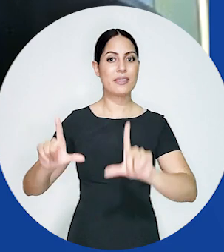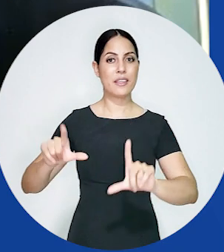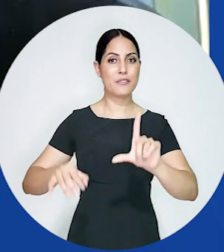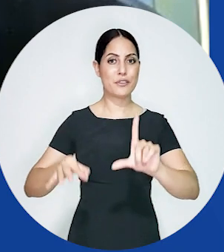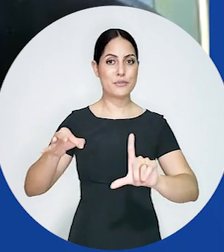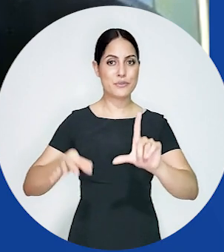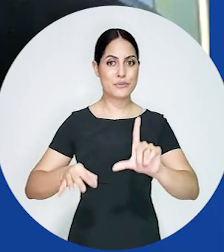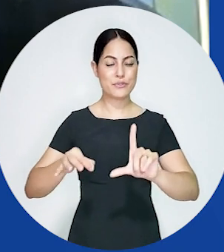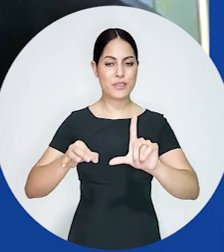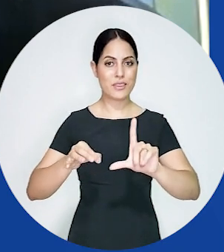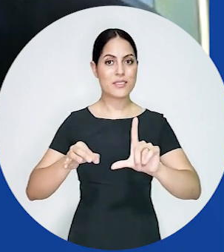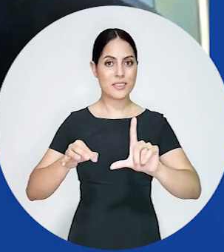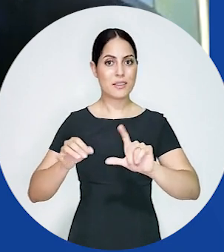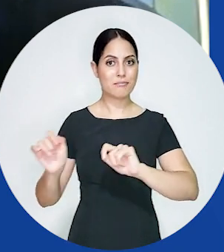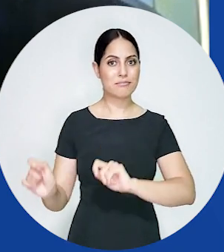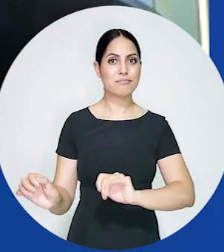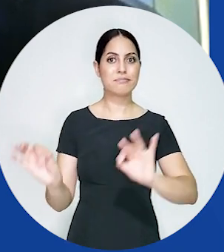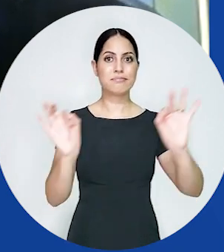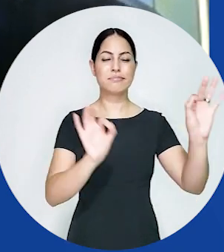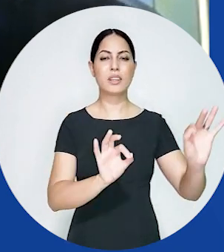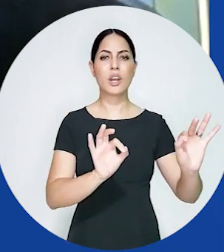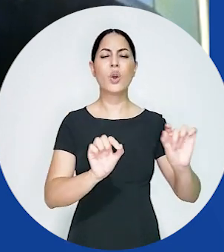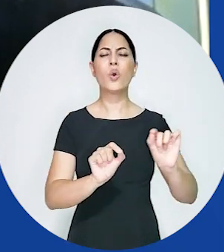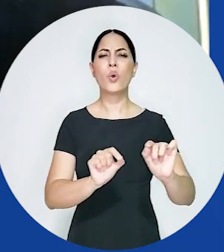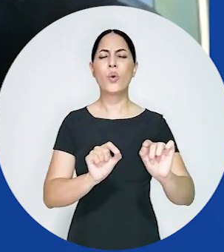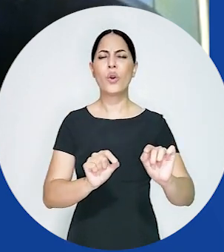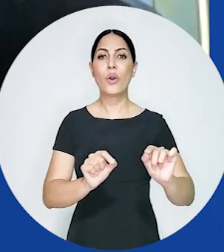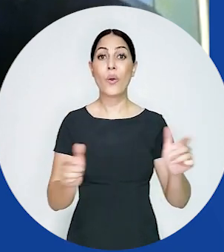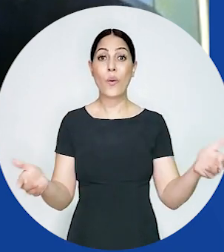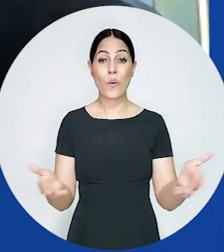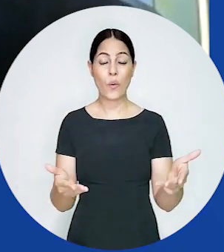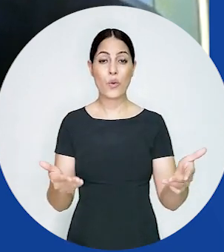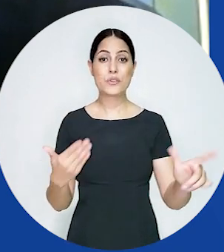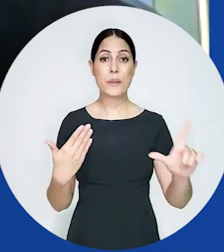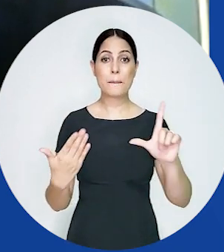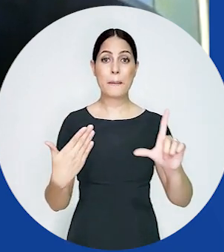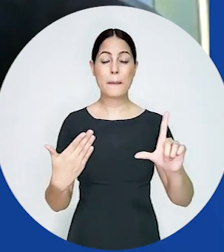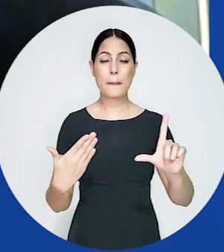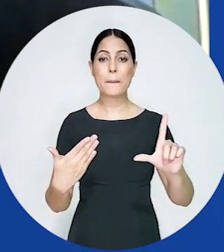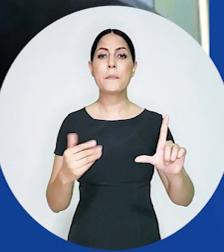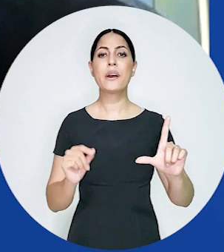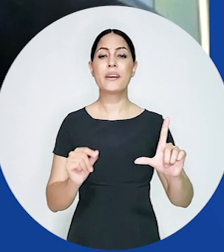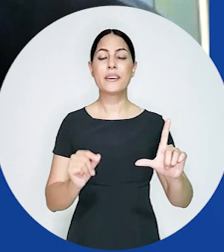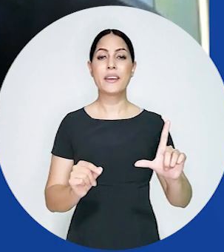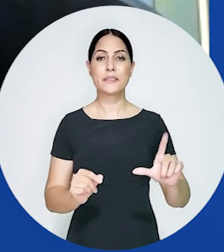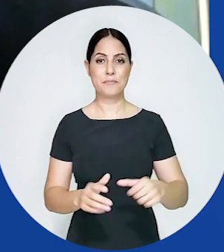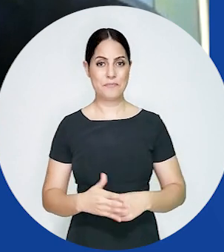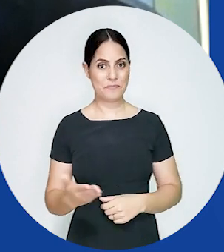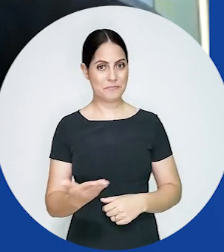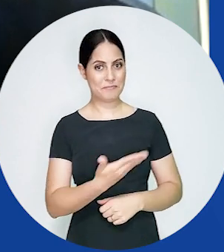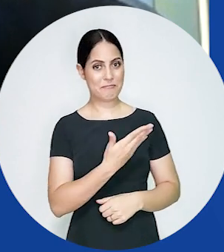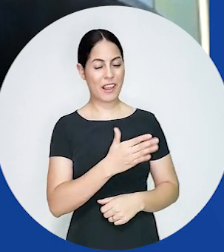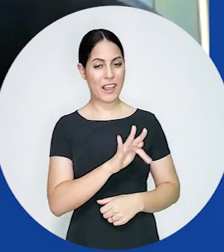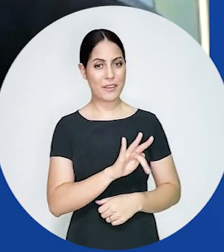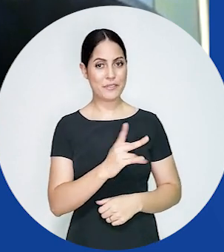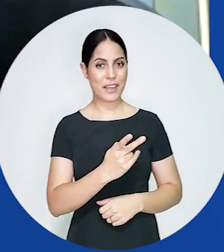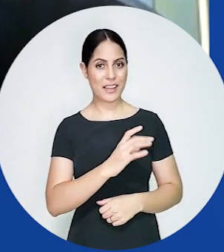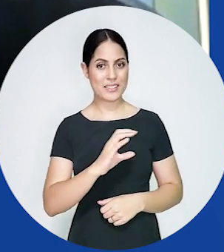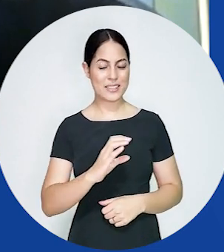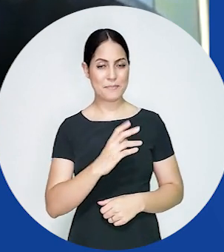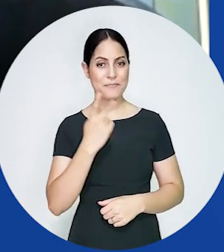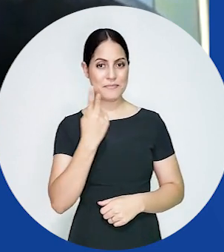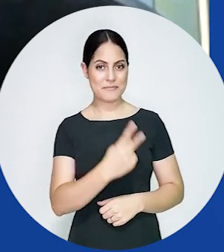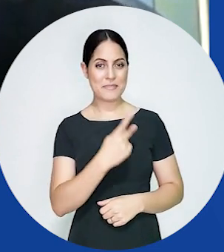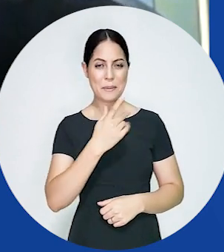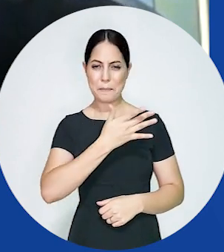redes, transmitido também no nosso espaço na TV Justiça, porque temos aqui a presença não só do ex-presidente